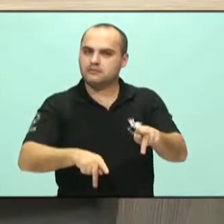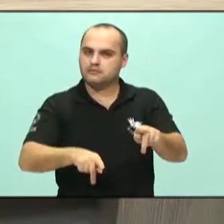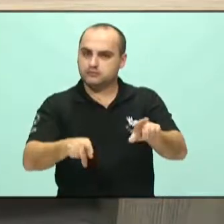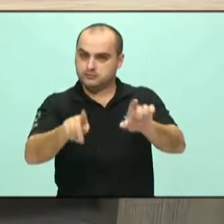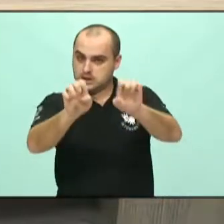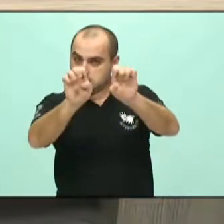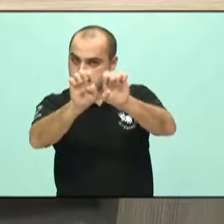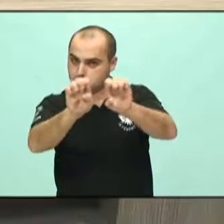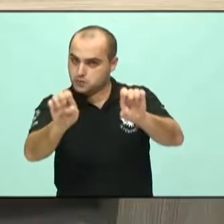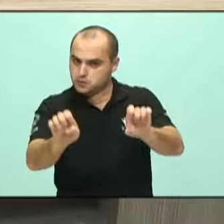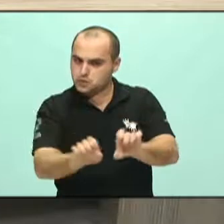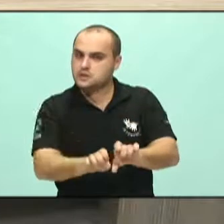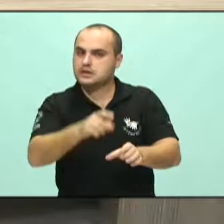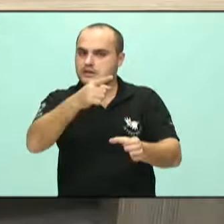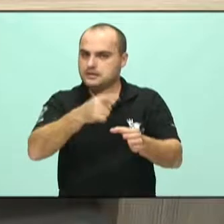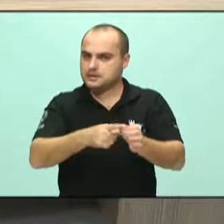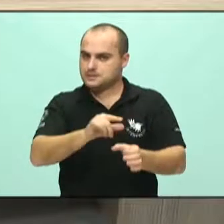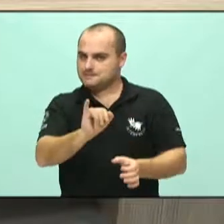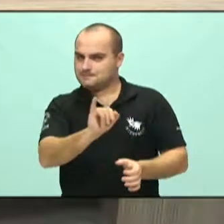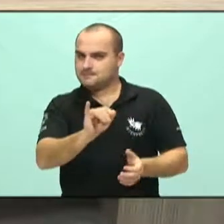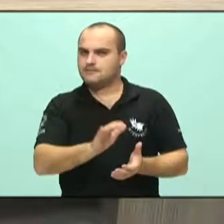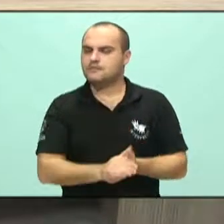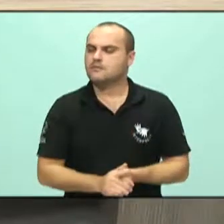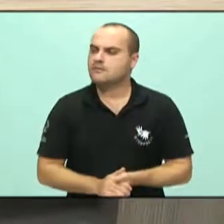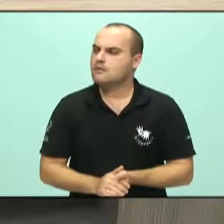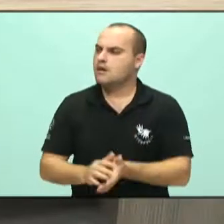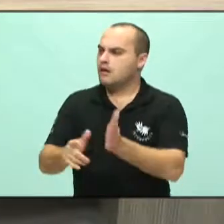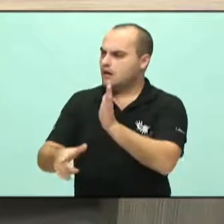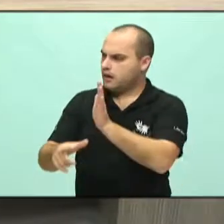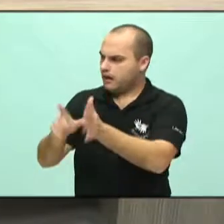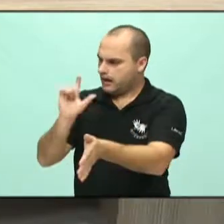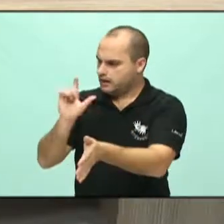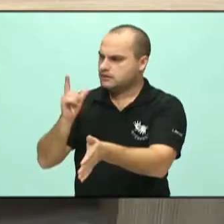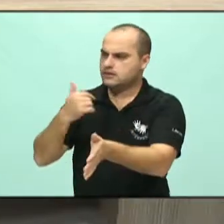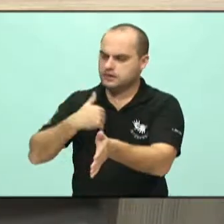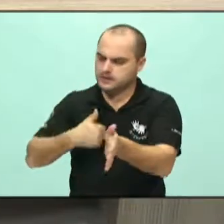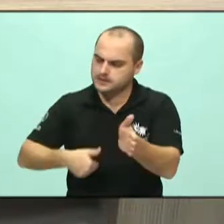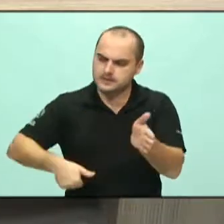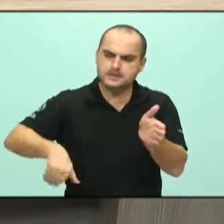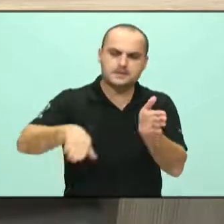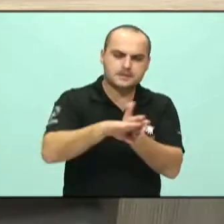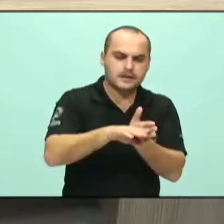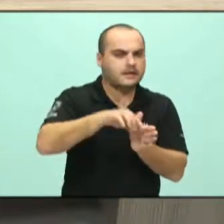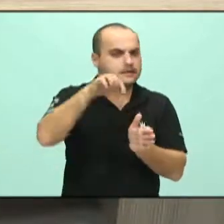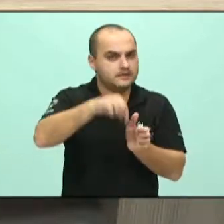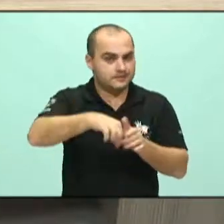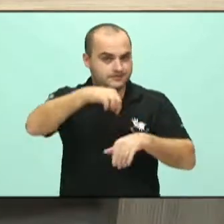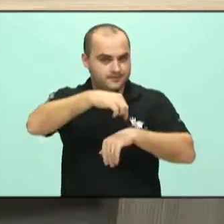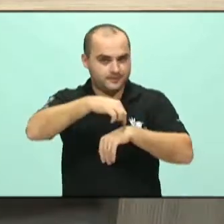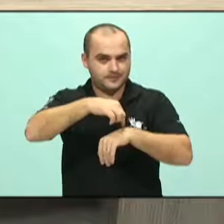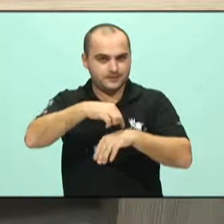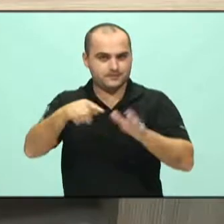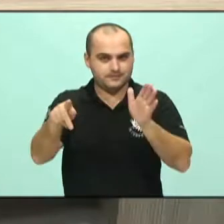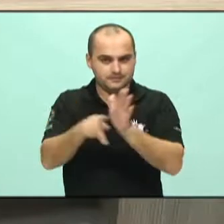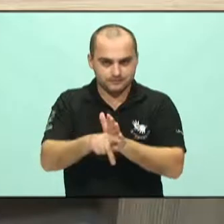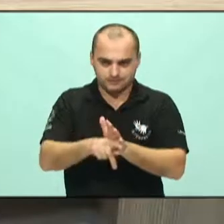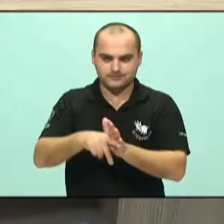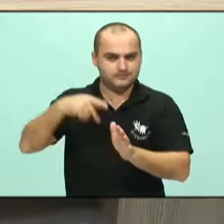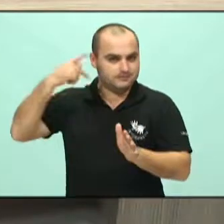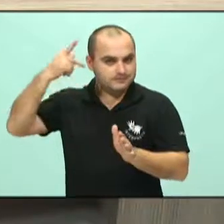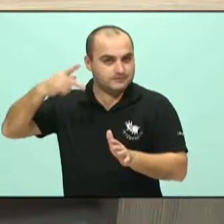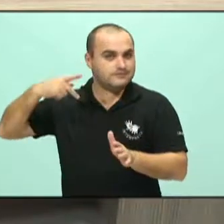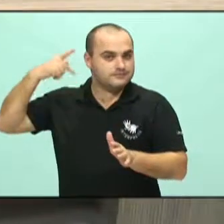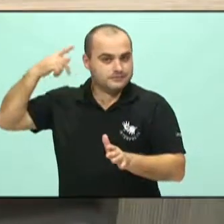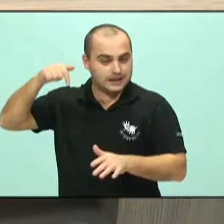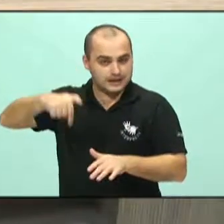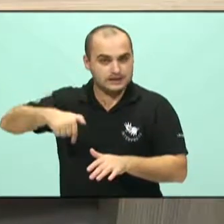estrutura urbana da cidade. Professor, antes de tudo isso, da gente chegar na emancipação político-administrativa, queria